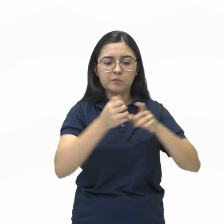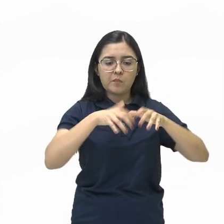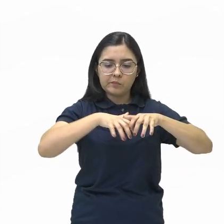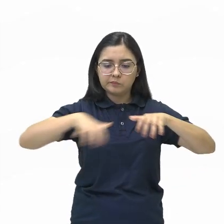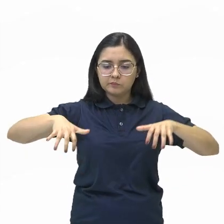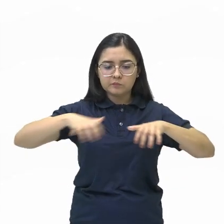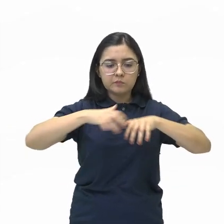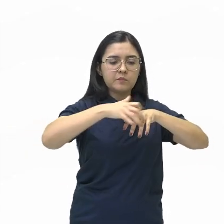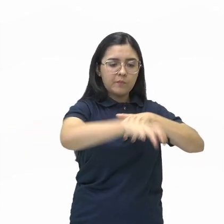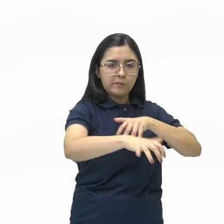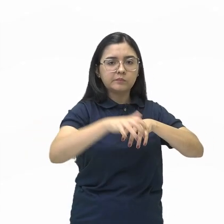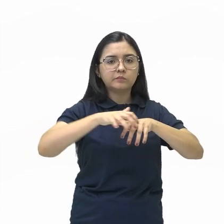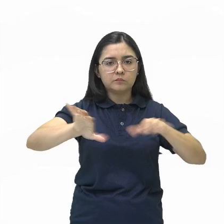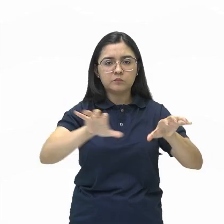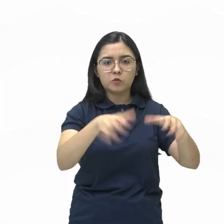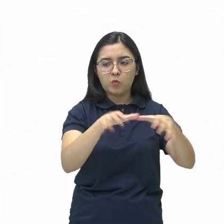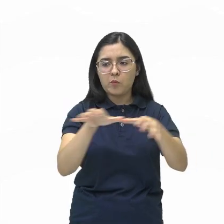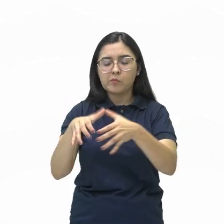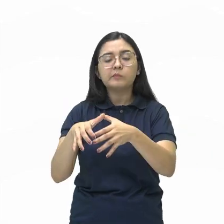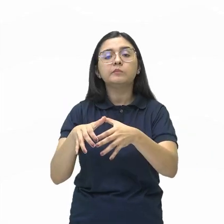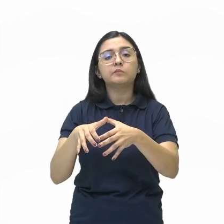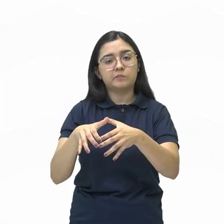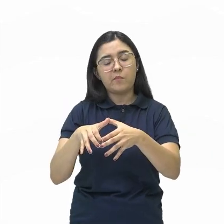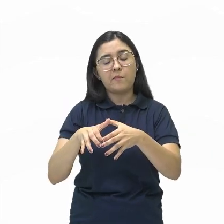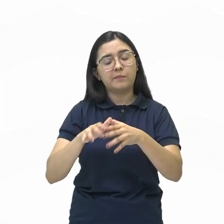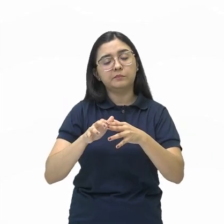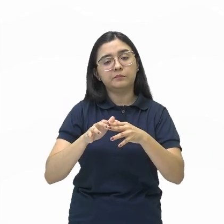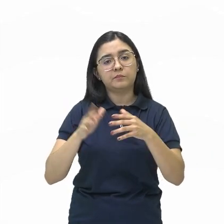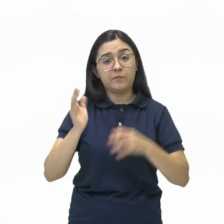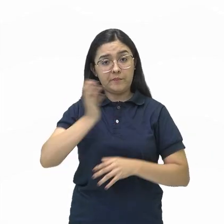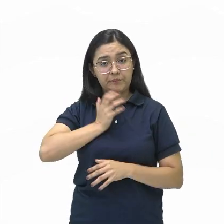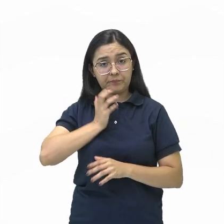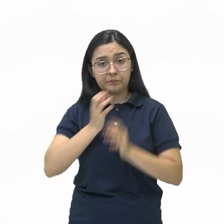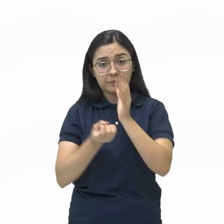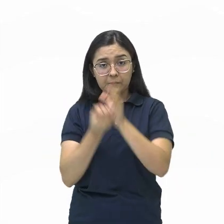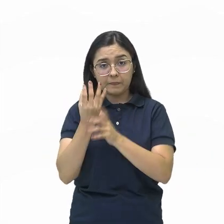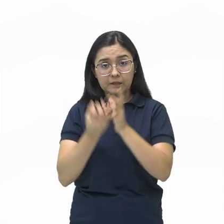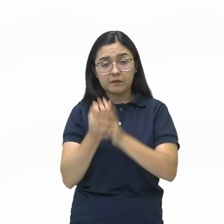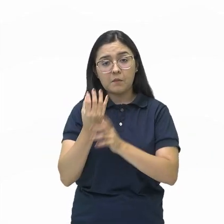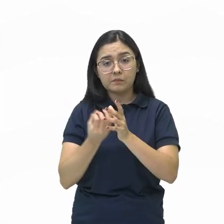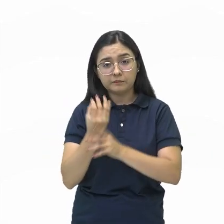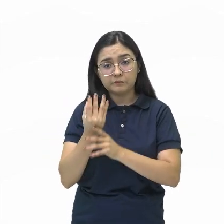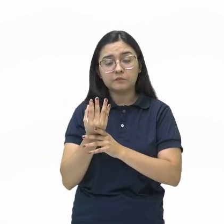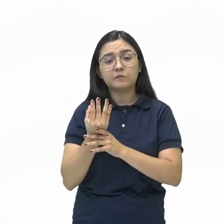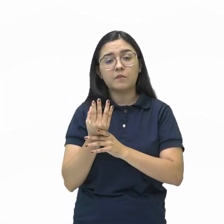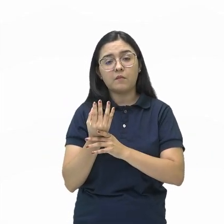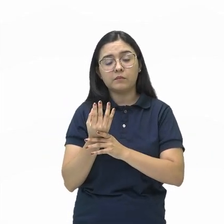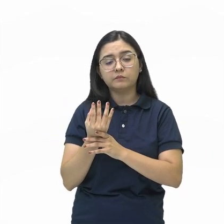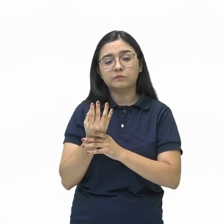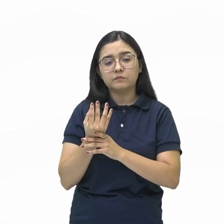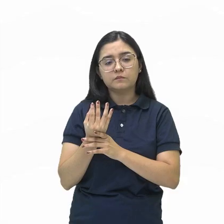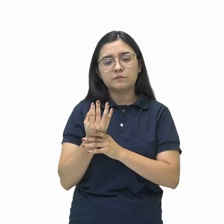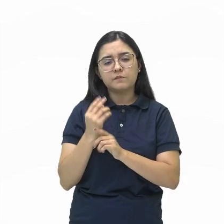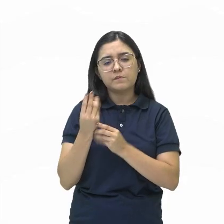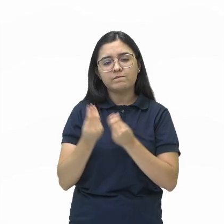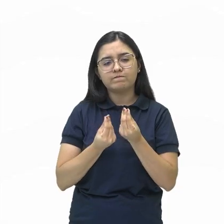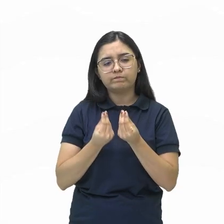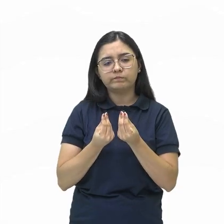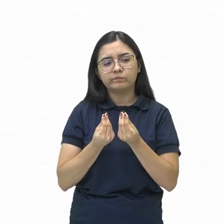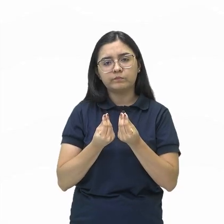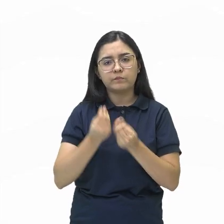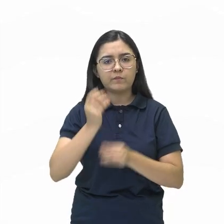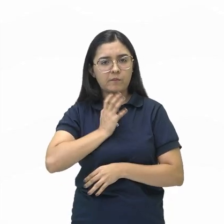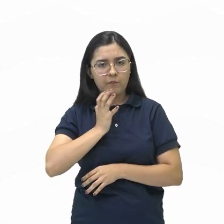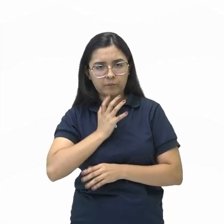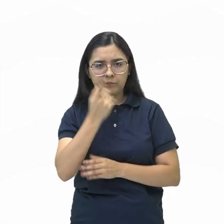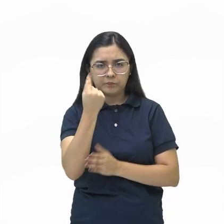classes, porque nem toda a riqueza que é produzida pelos meios de produção, essa riqueza,